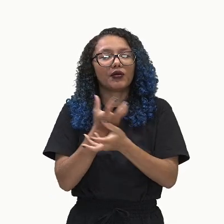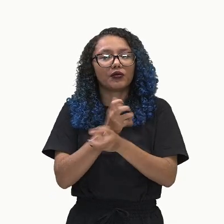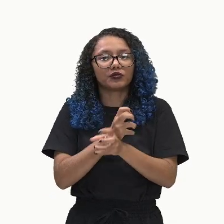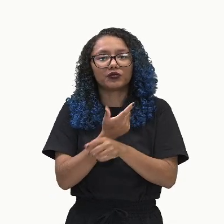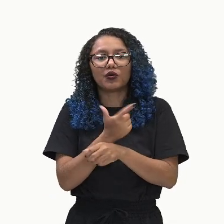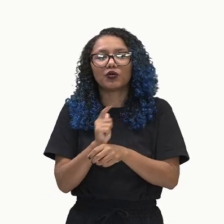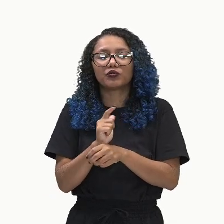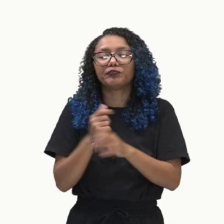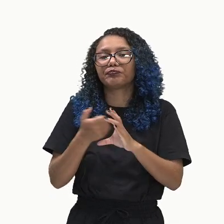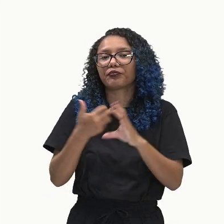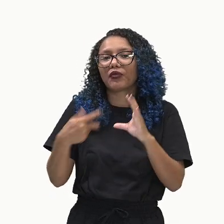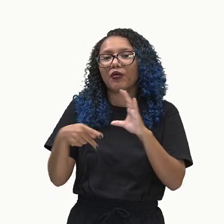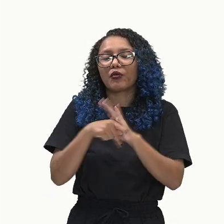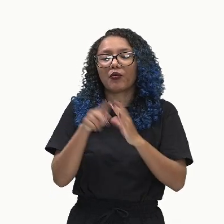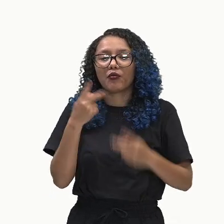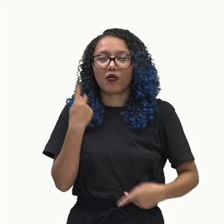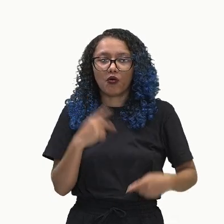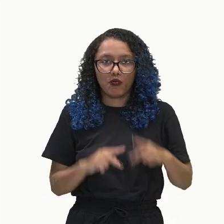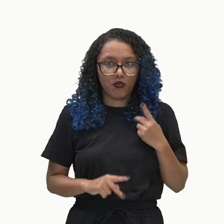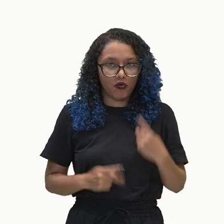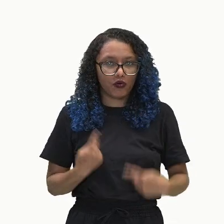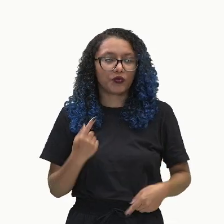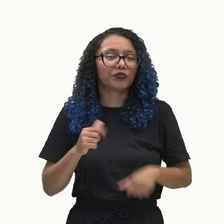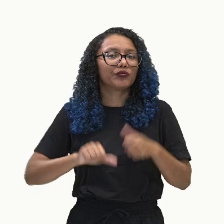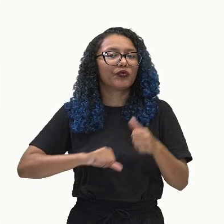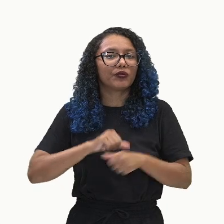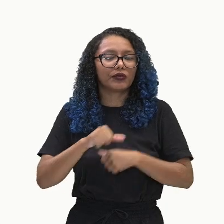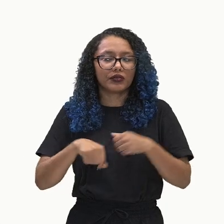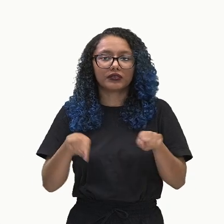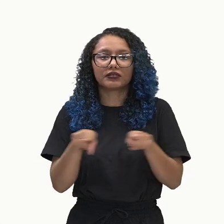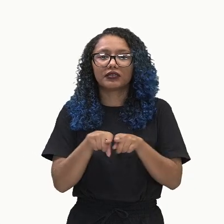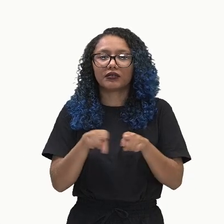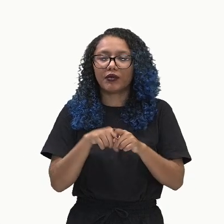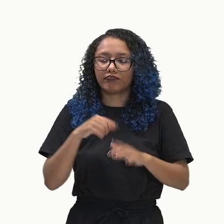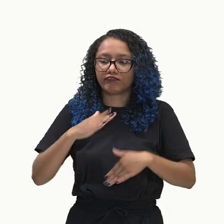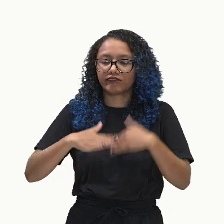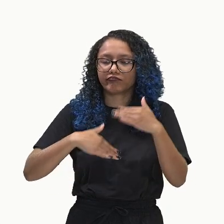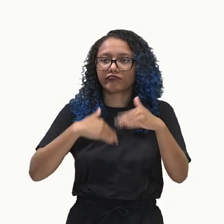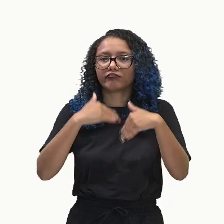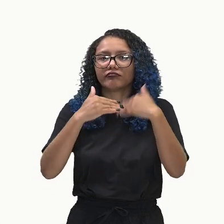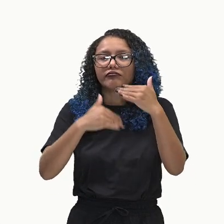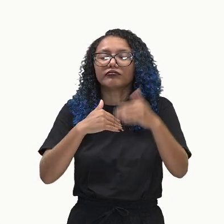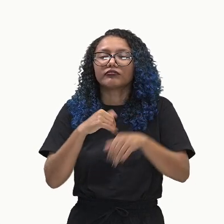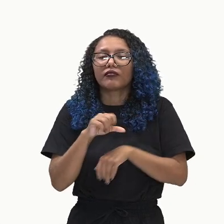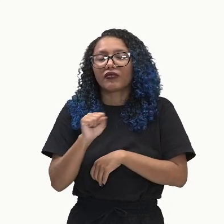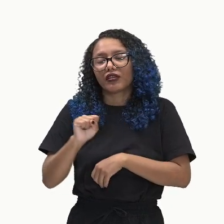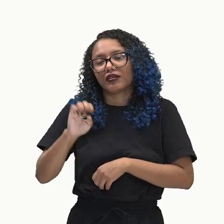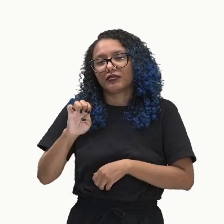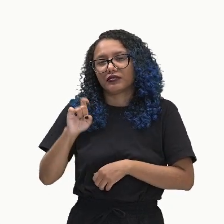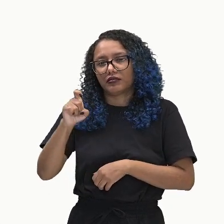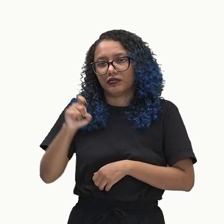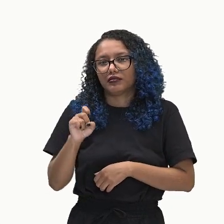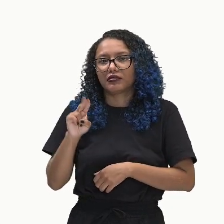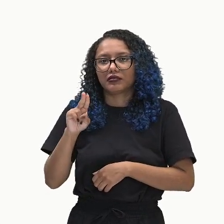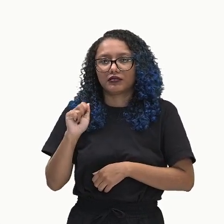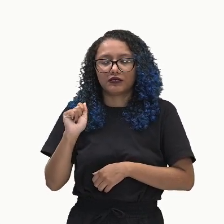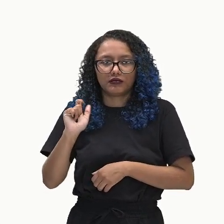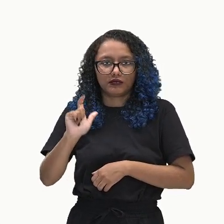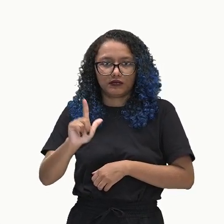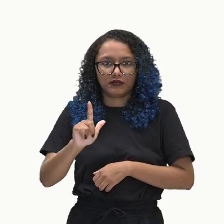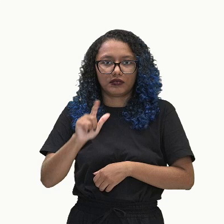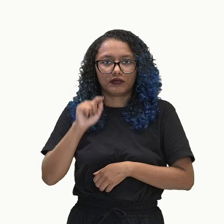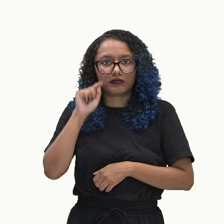hormonais, né, a alteração hormonal e o desenvolvimento sexual. E relacionado aí, além, né,